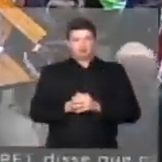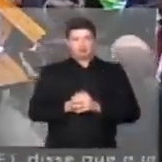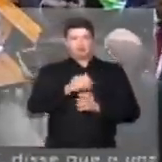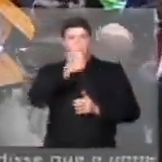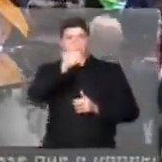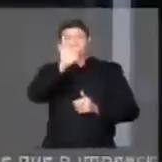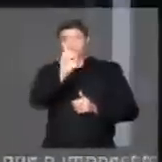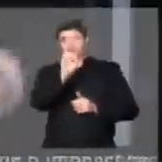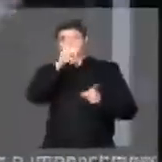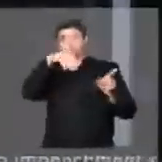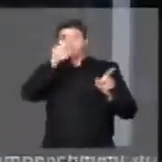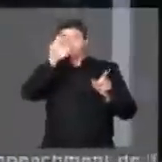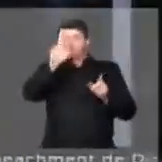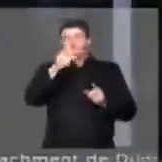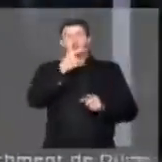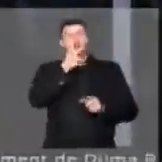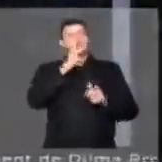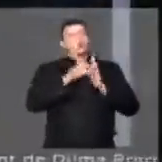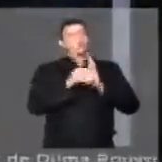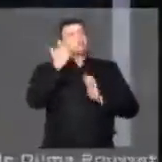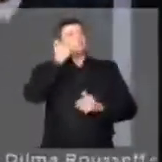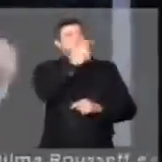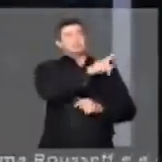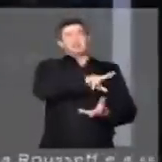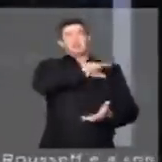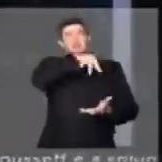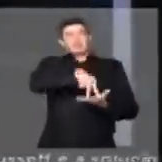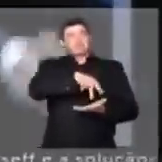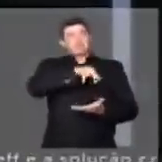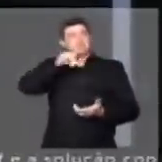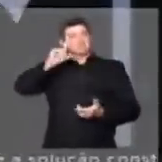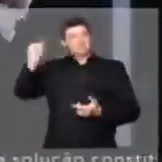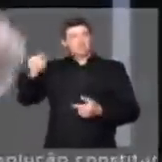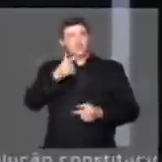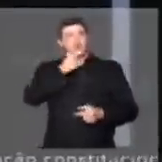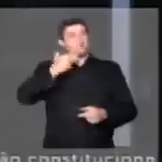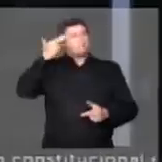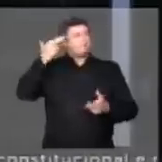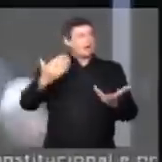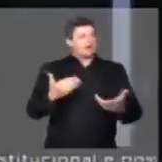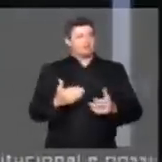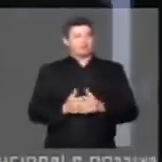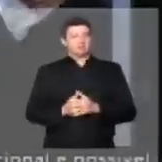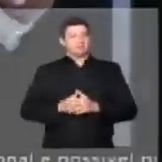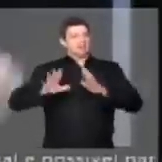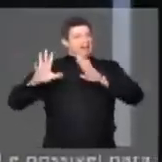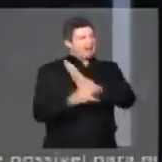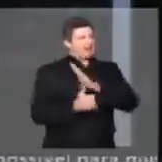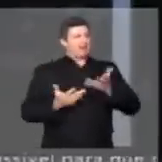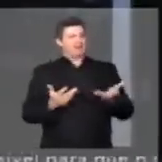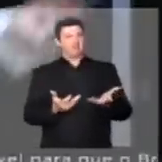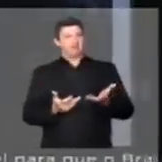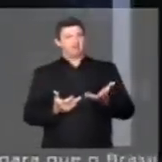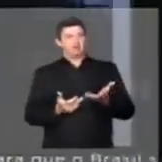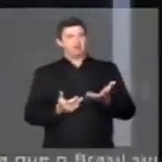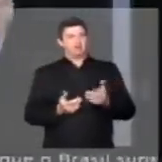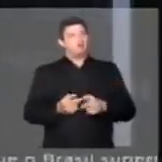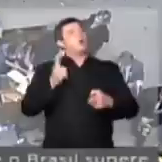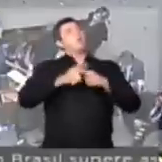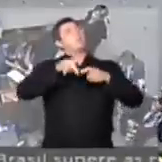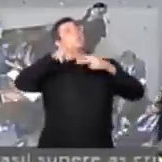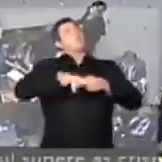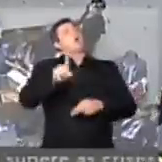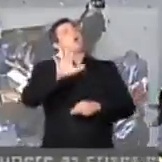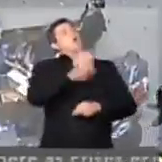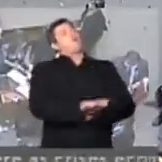Beto Mansur, esse canalha saiu daí. Bandido, ladrão, por que não ficou